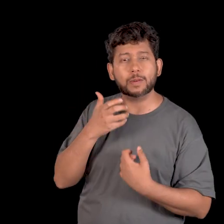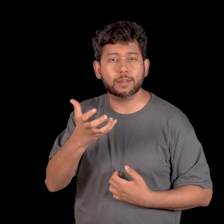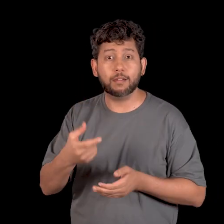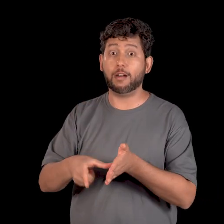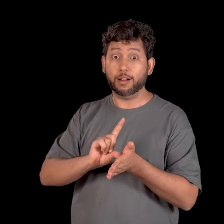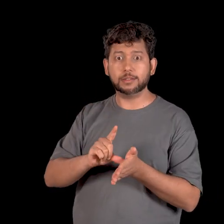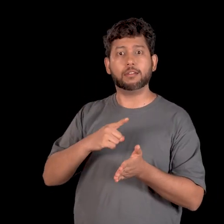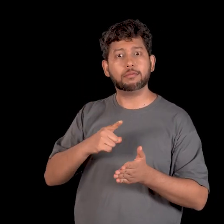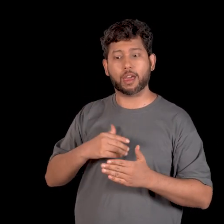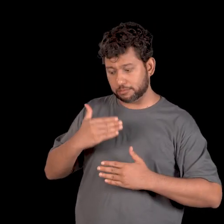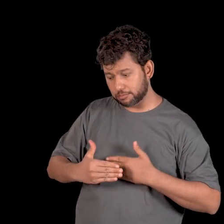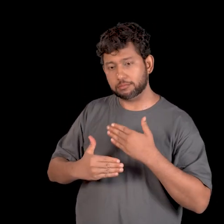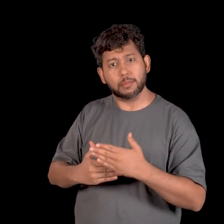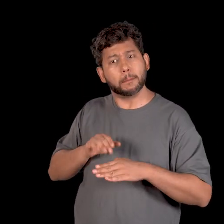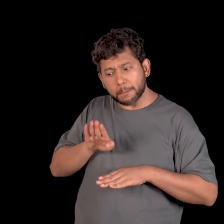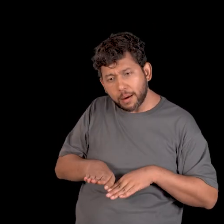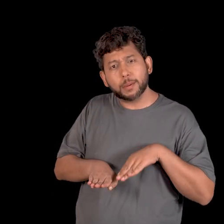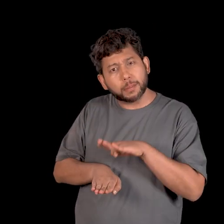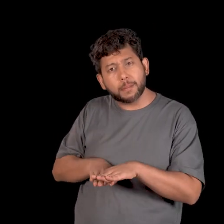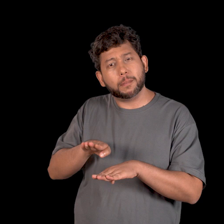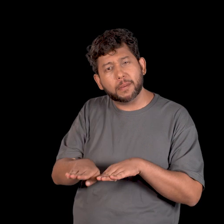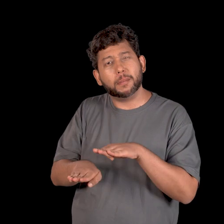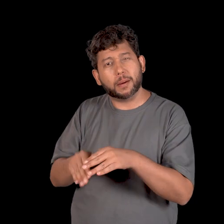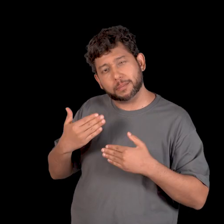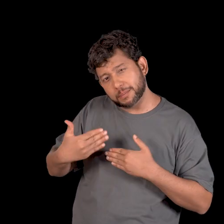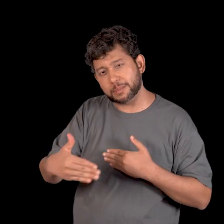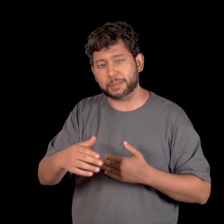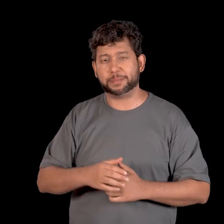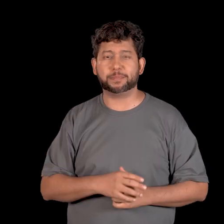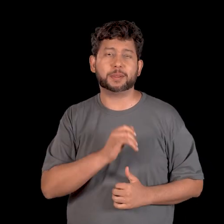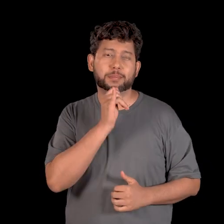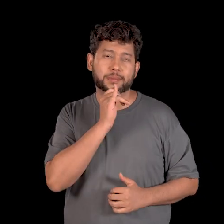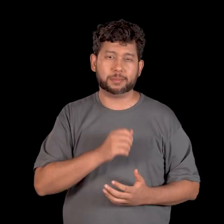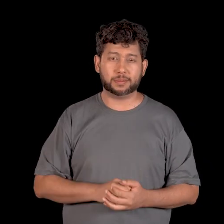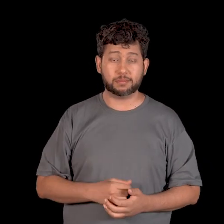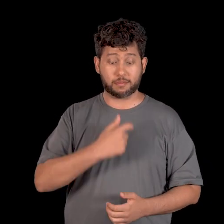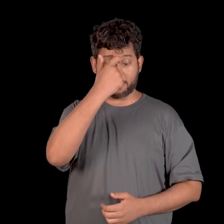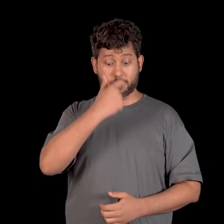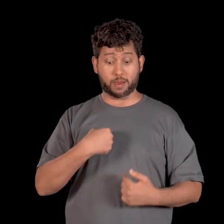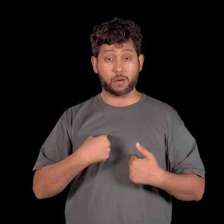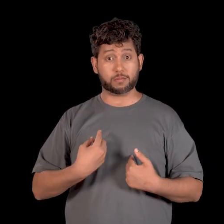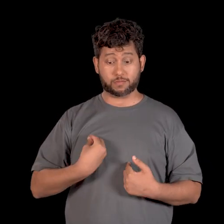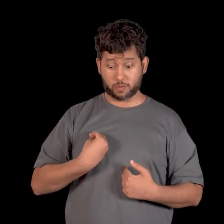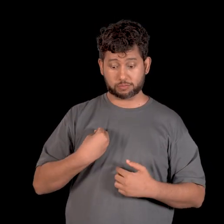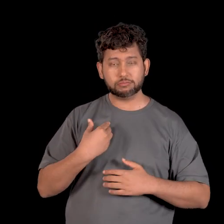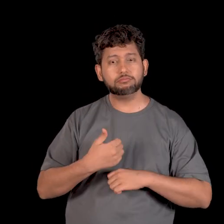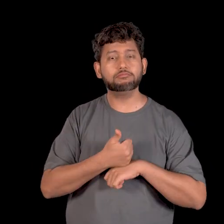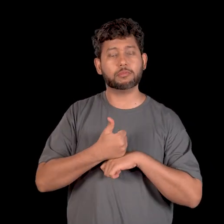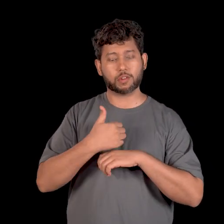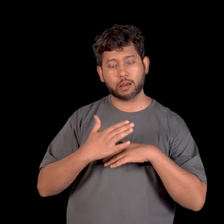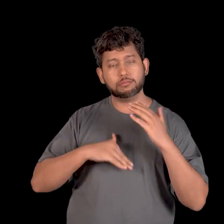decisões que precisamos tomar para alcançarmos determinado objetivo. Vamos dar alguns exemplos de projetos